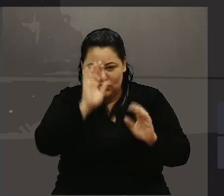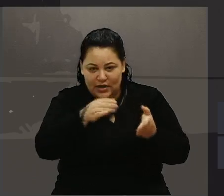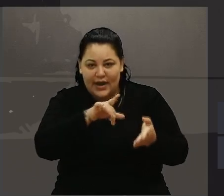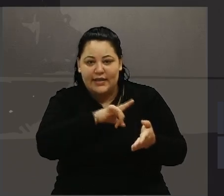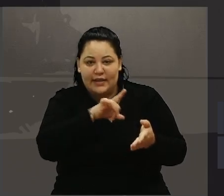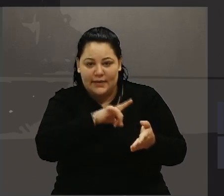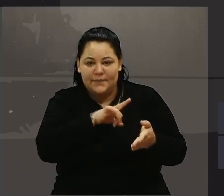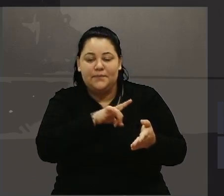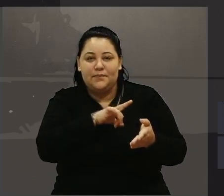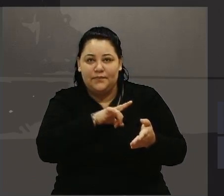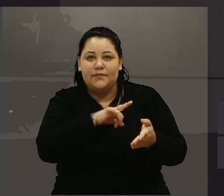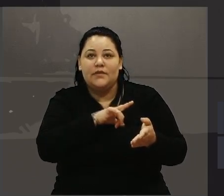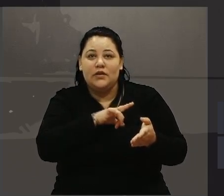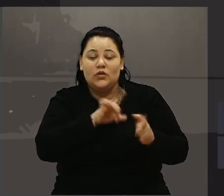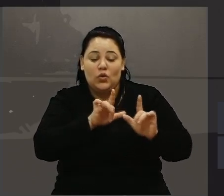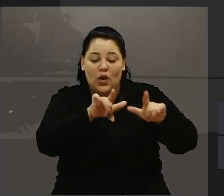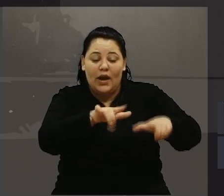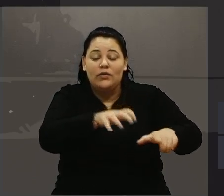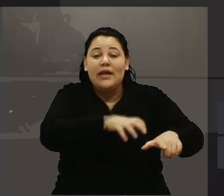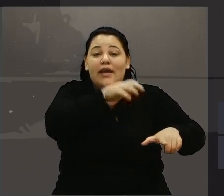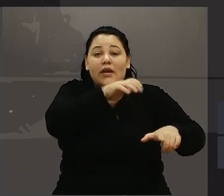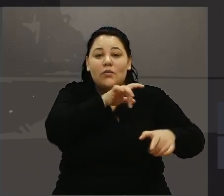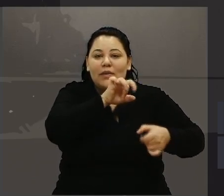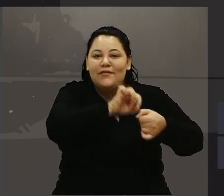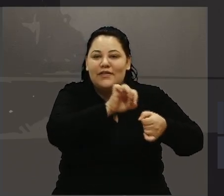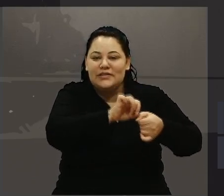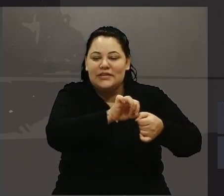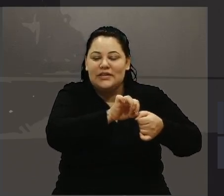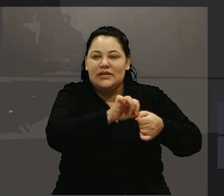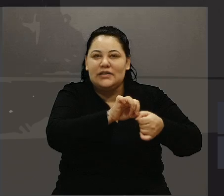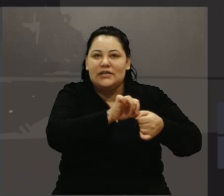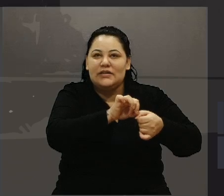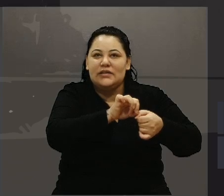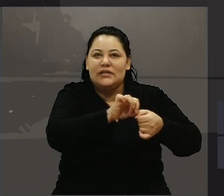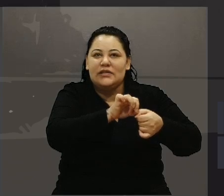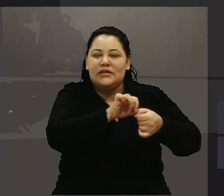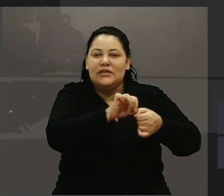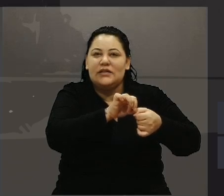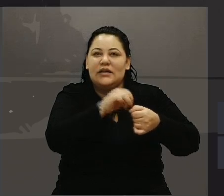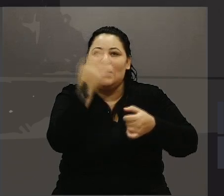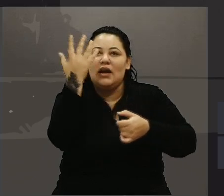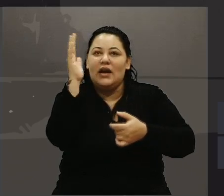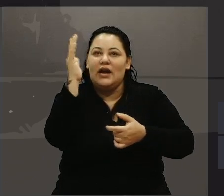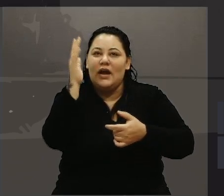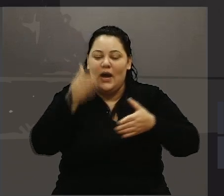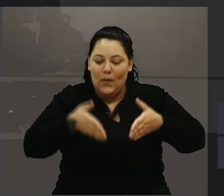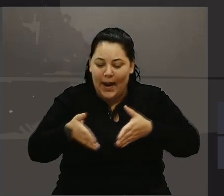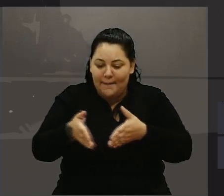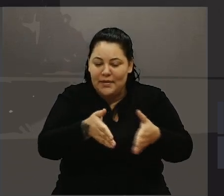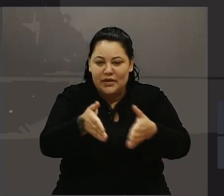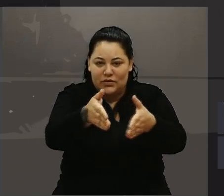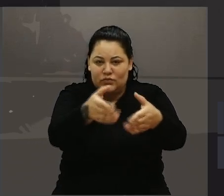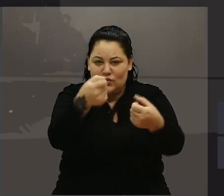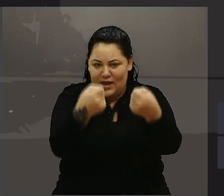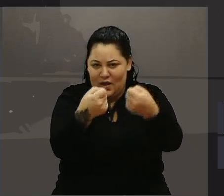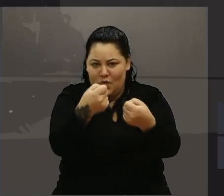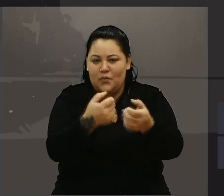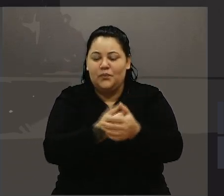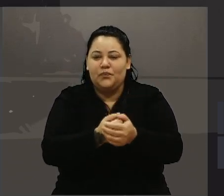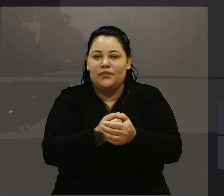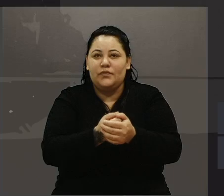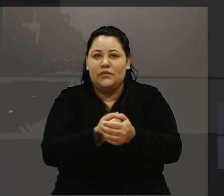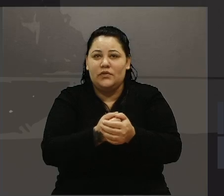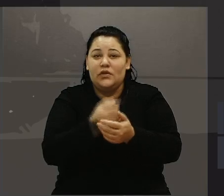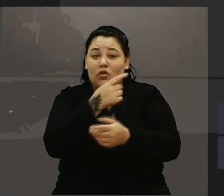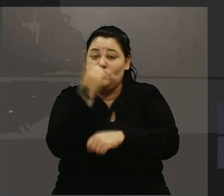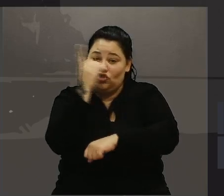do local, do terreno, para que seja feito lá o parque a pista, né, do automobilismo. Então tá aí, ó, hoje